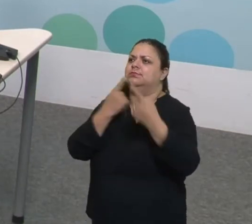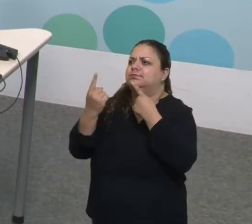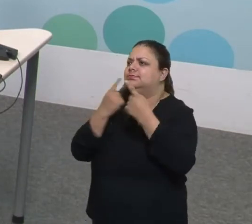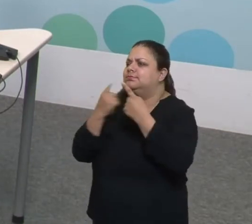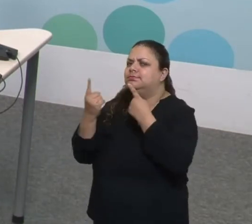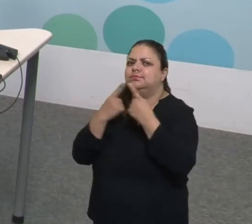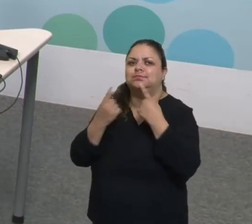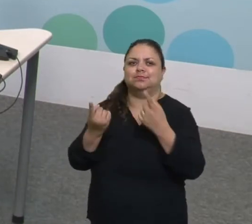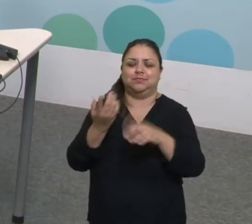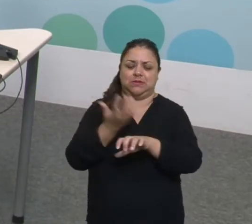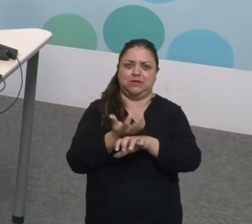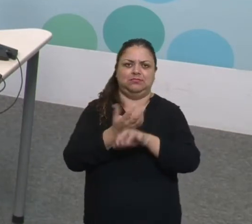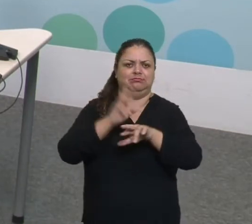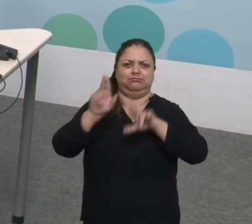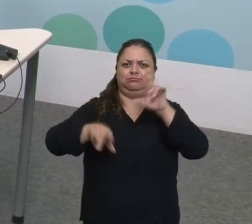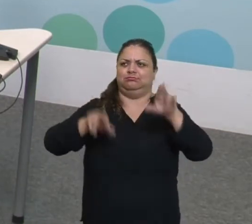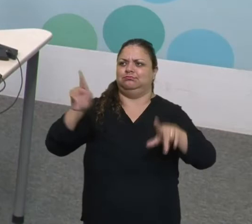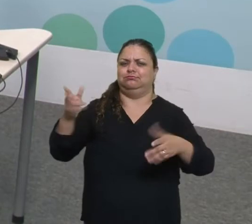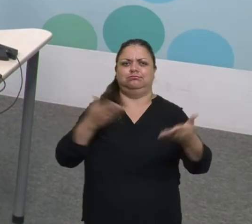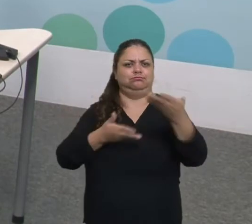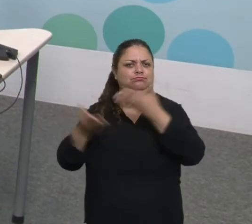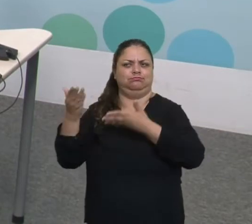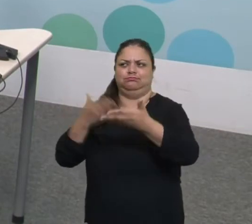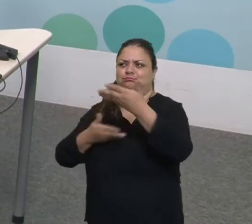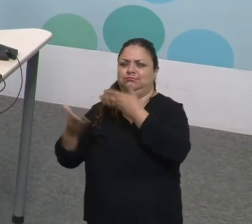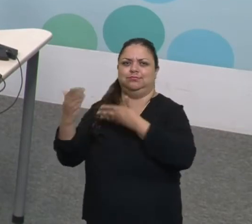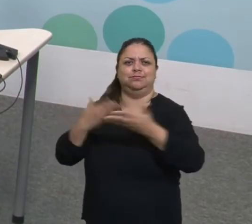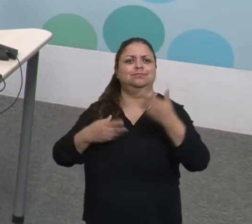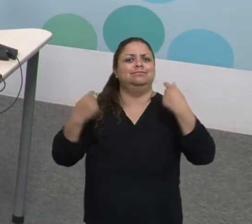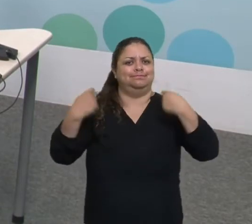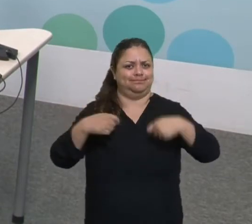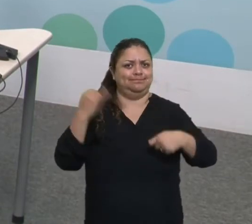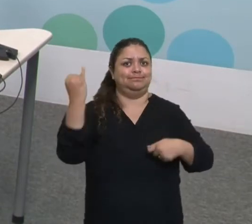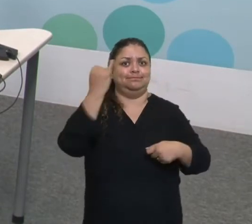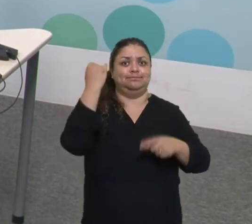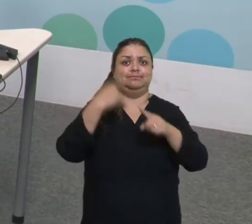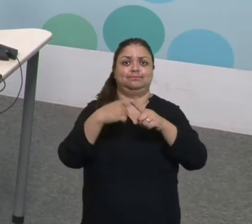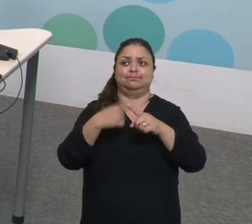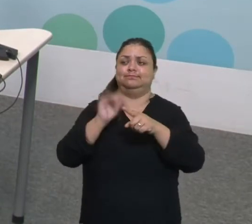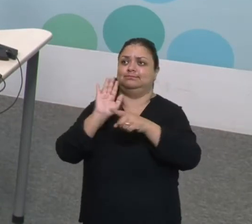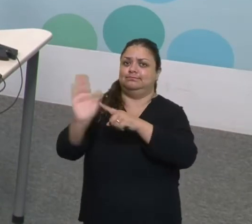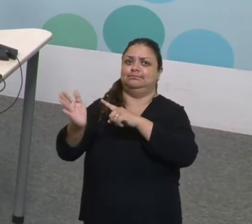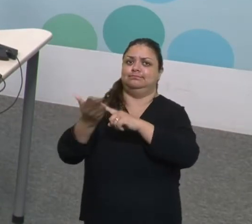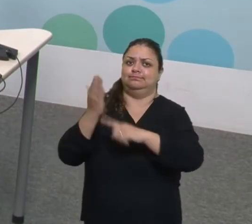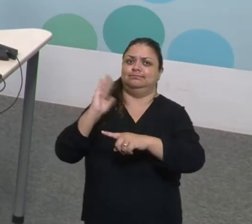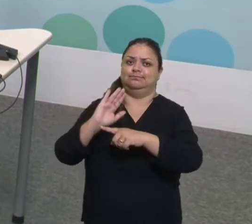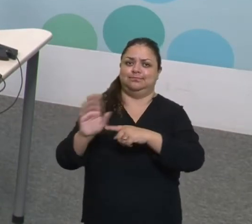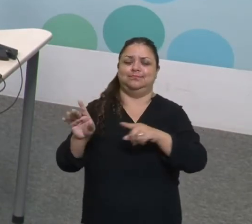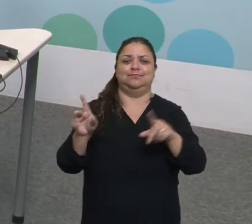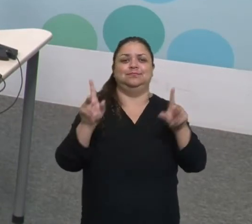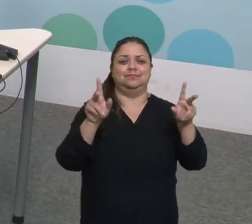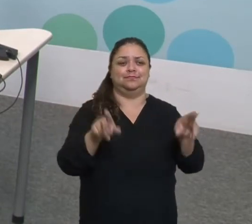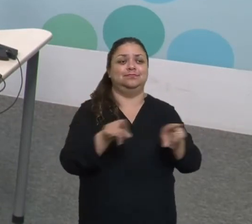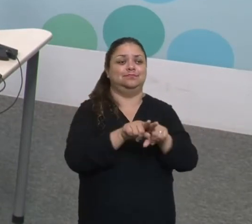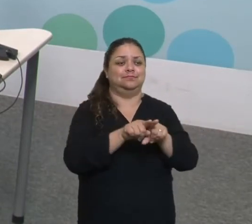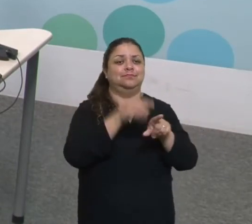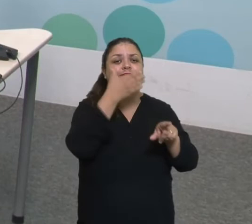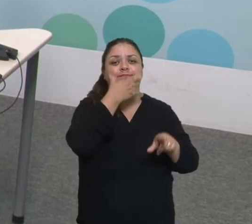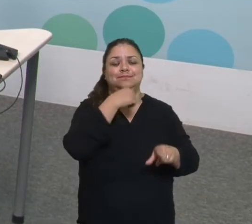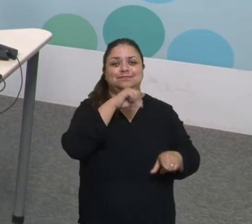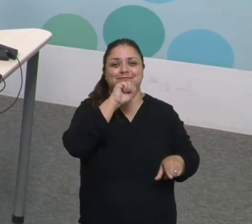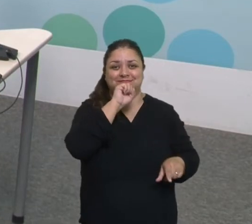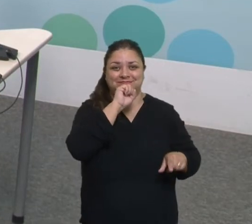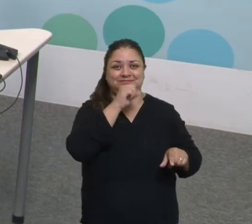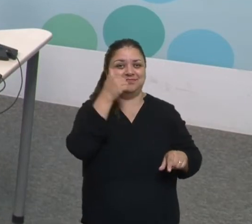ela é extremamente importante ela é extremamente potente quando os pais conversam entre si lhe um sabe